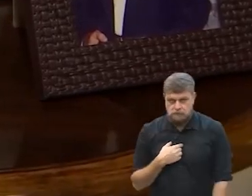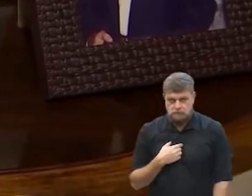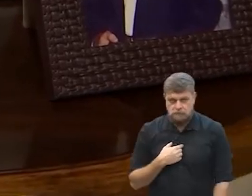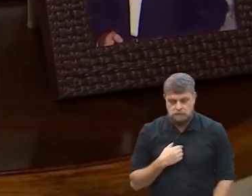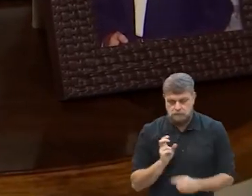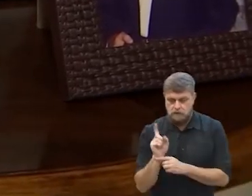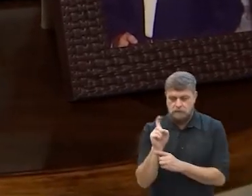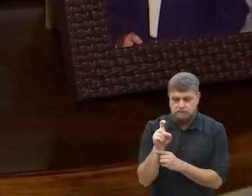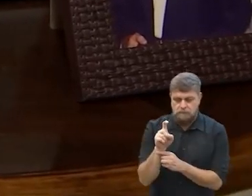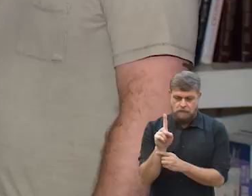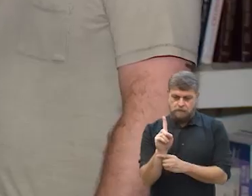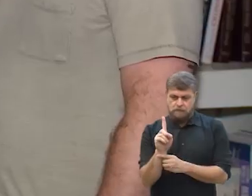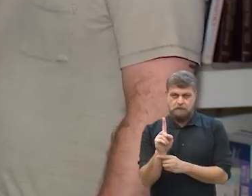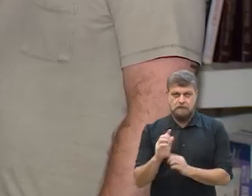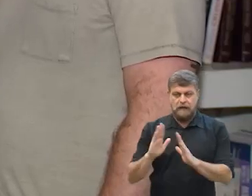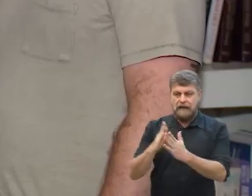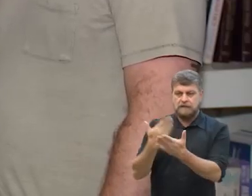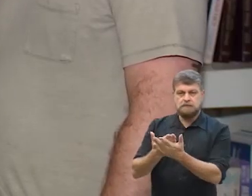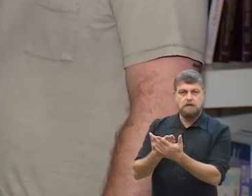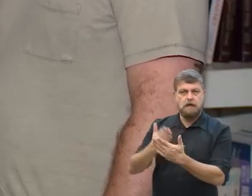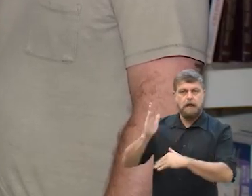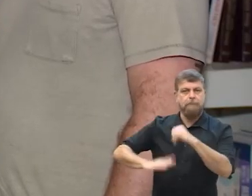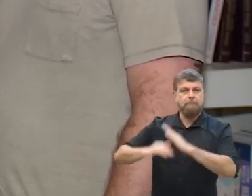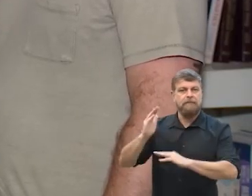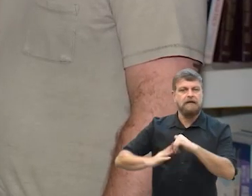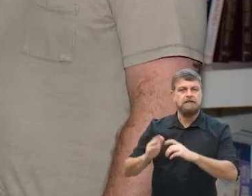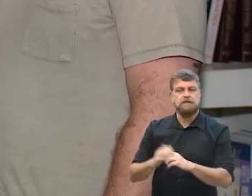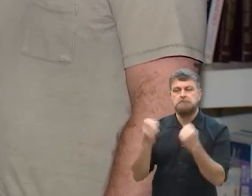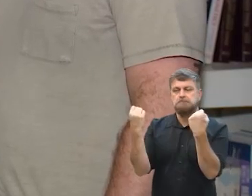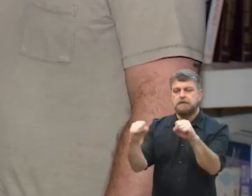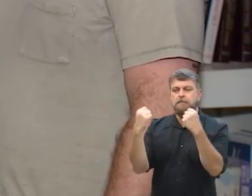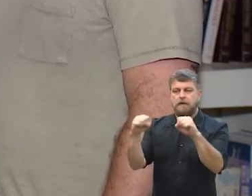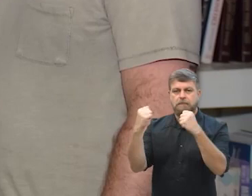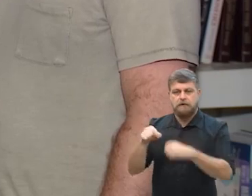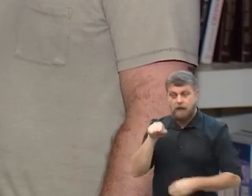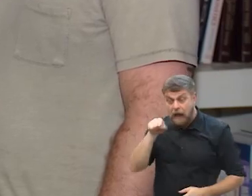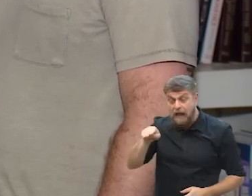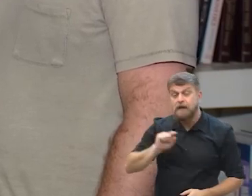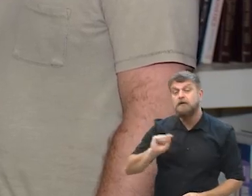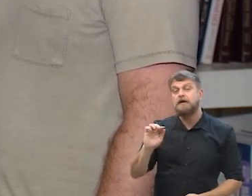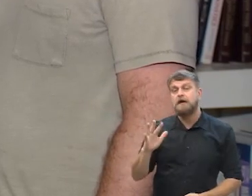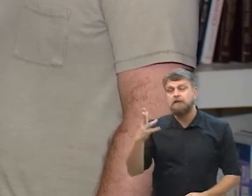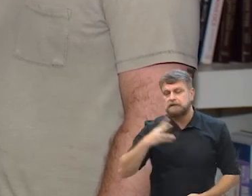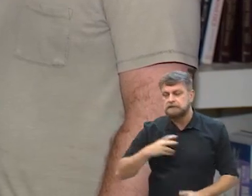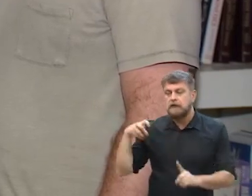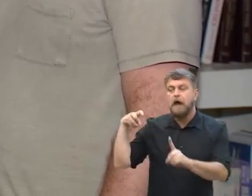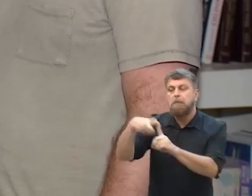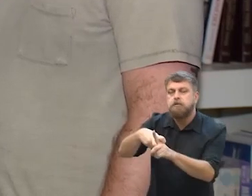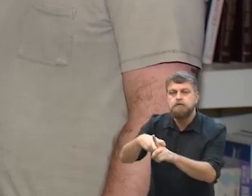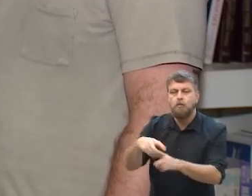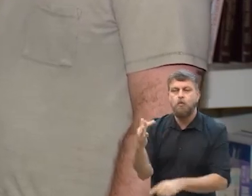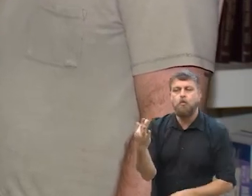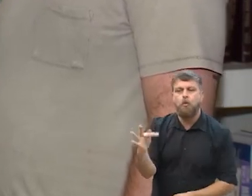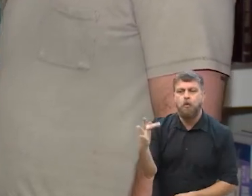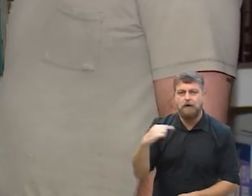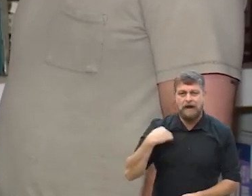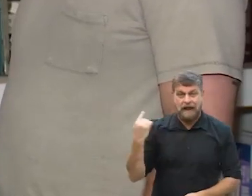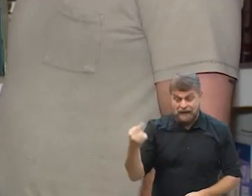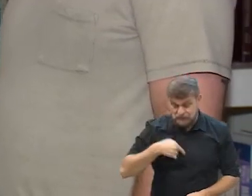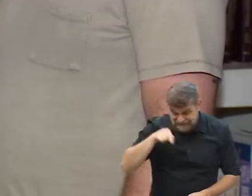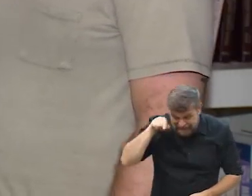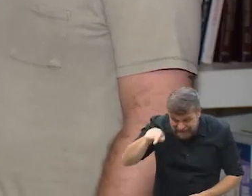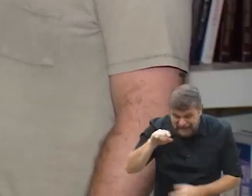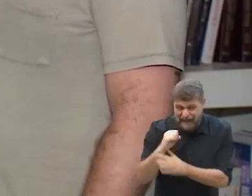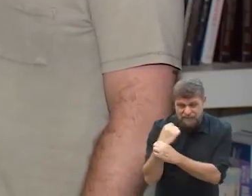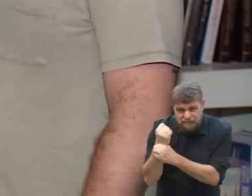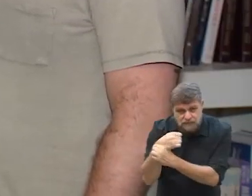quê? Prática esportiva. A prática esportiva, o preço do esporte, o imposto, é a lesão. Nós temos que começar com o